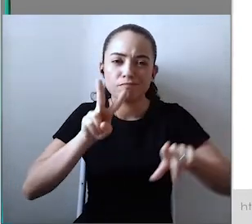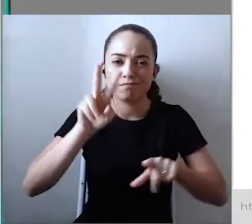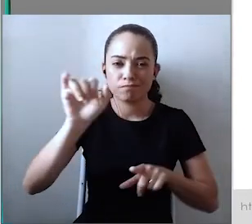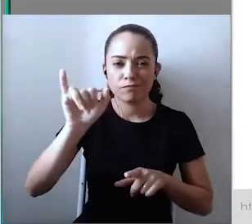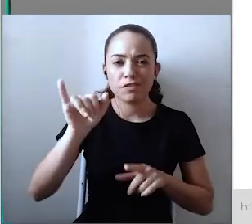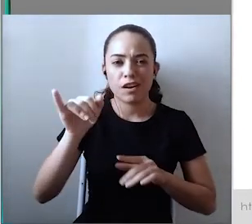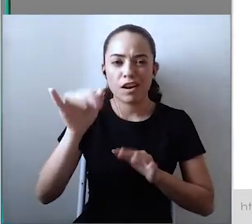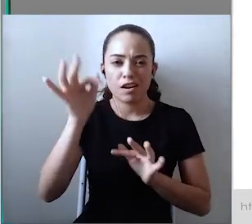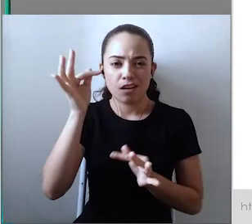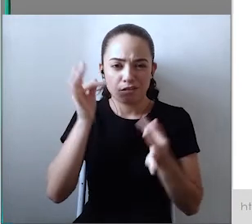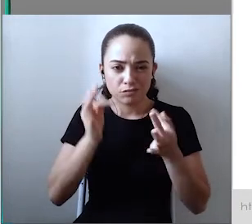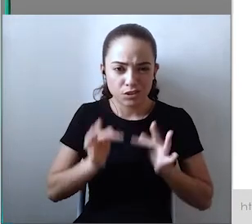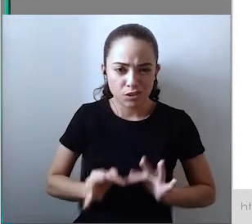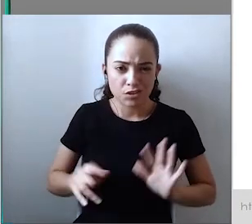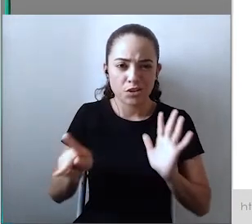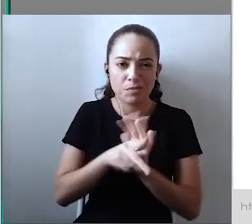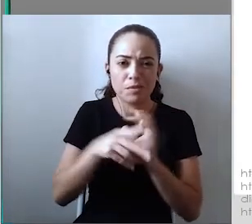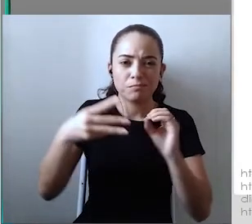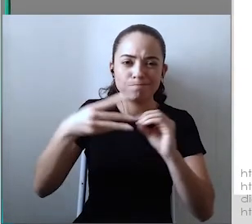celular.